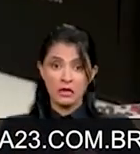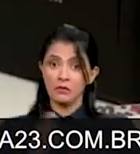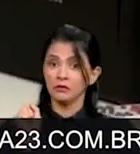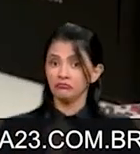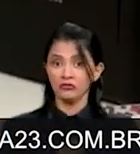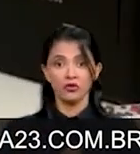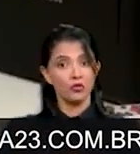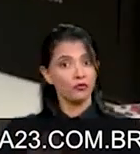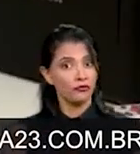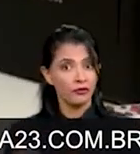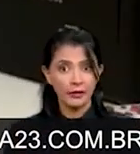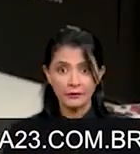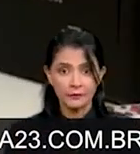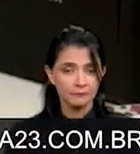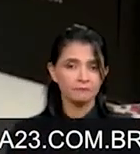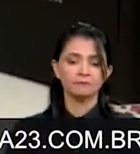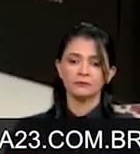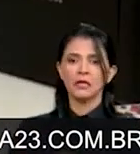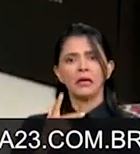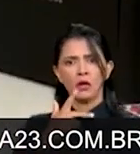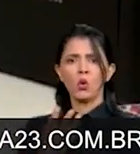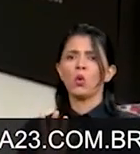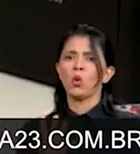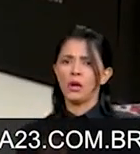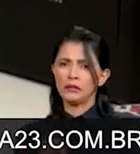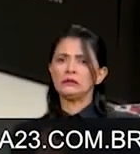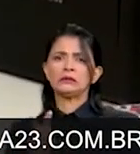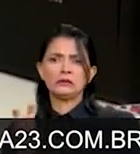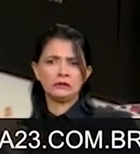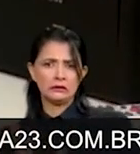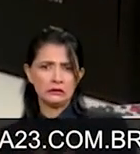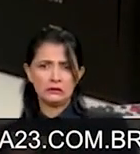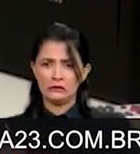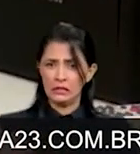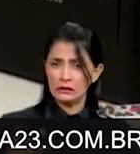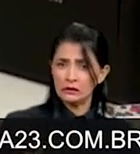realizadas. É muito prevalente entre 40 e 50 anos, por isso que é importante a gente rastrear essa população.